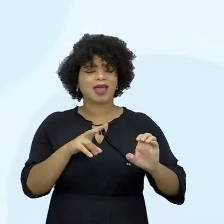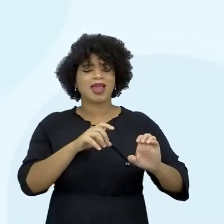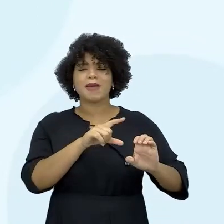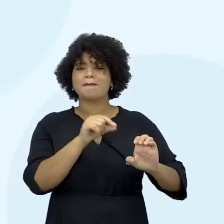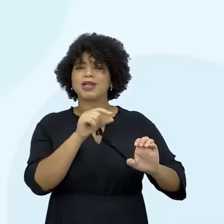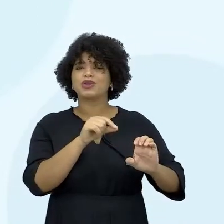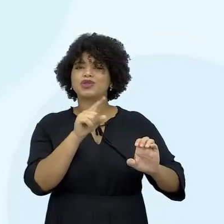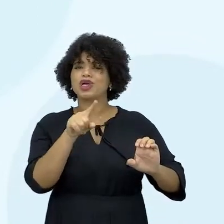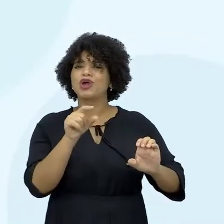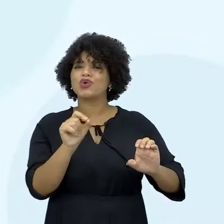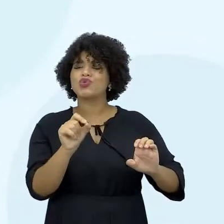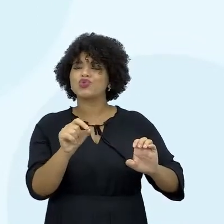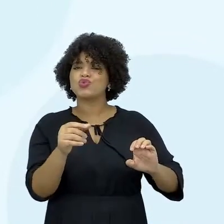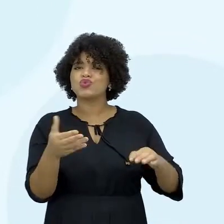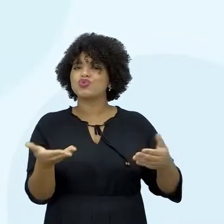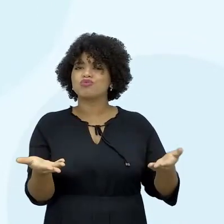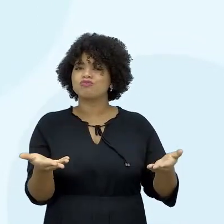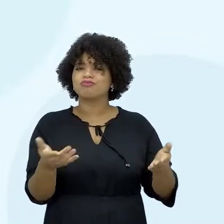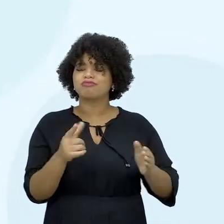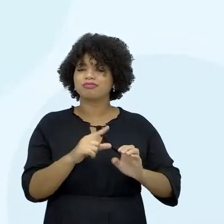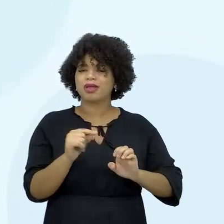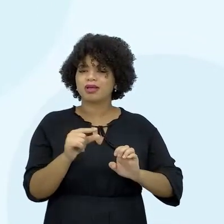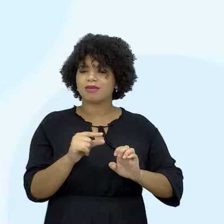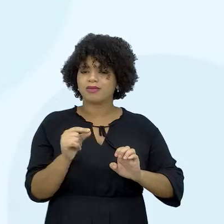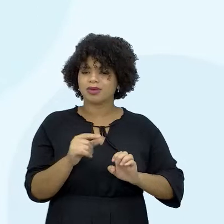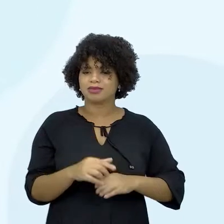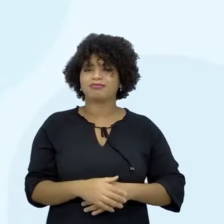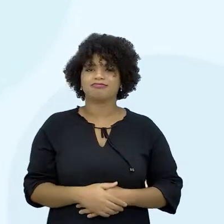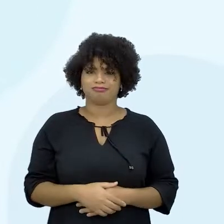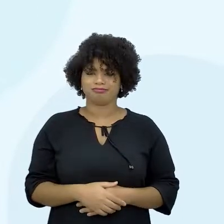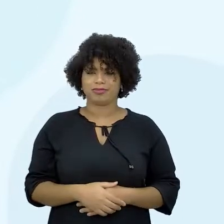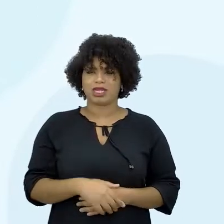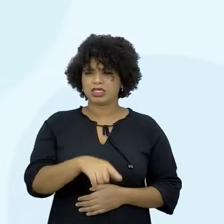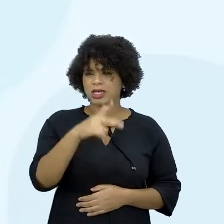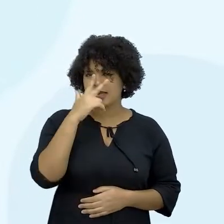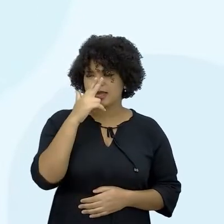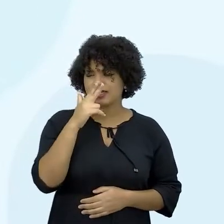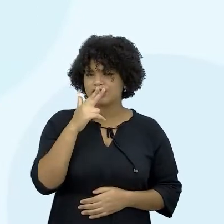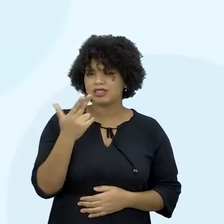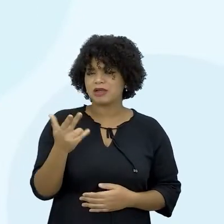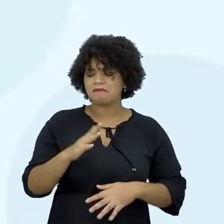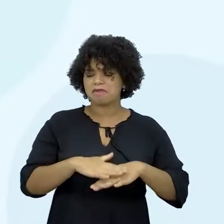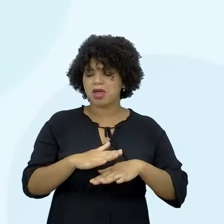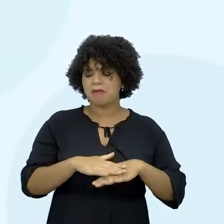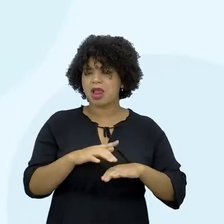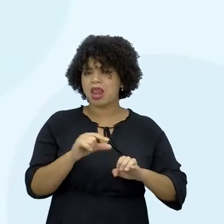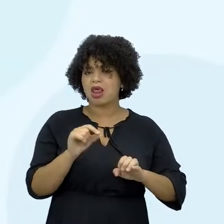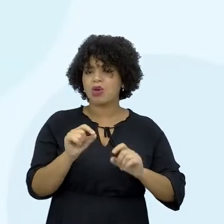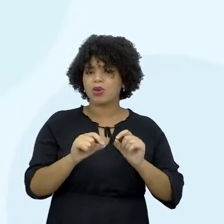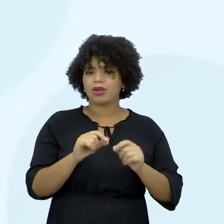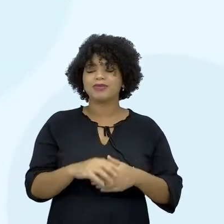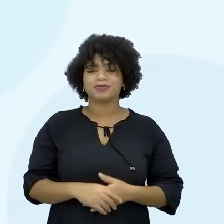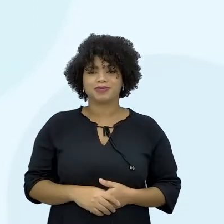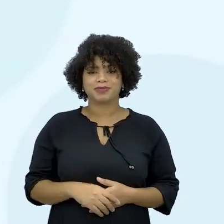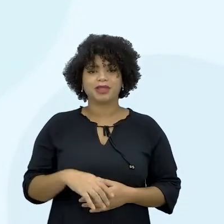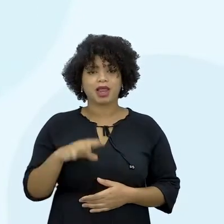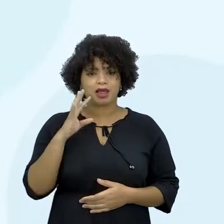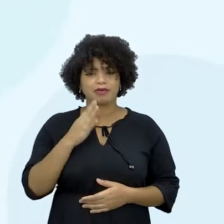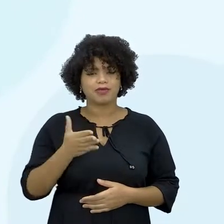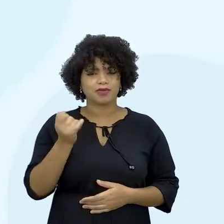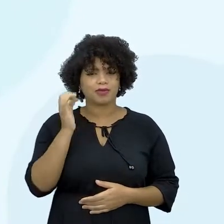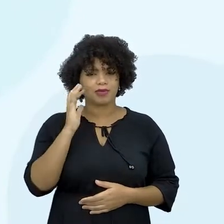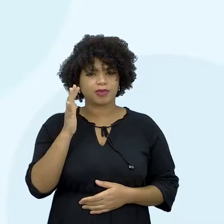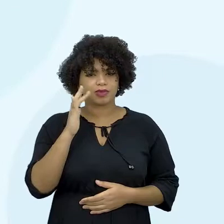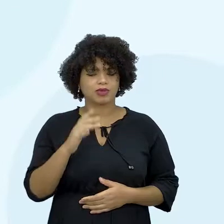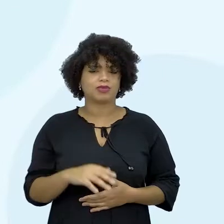O que é esse eixo empreendedorismo? E na realidade, assim, o que é empreender? Legal, vamos lá. Então, assim,